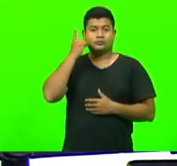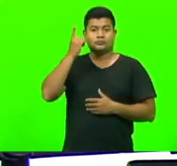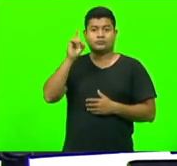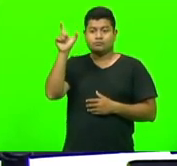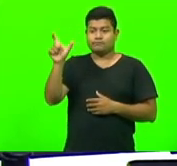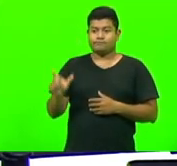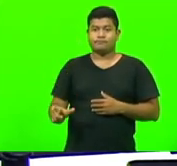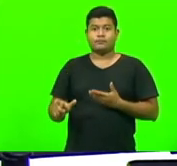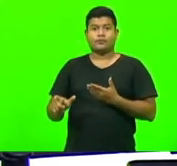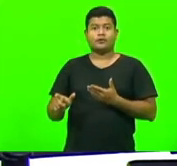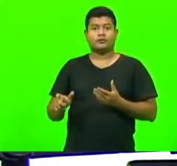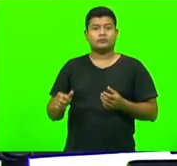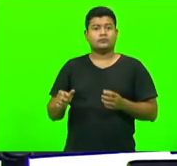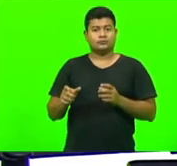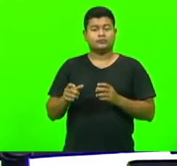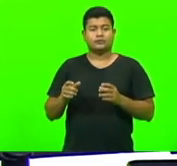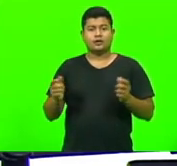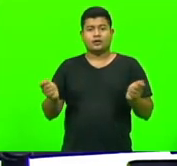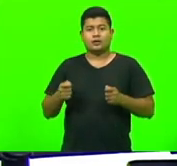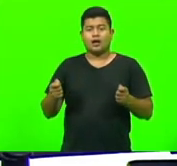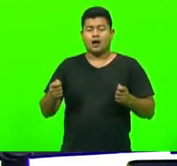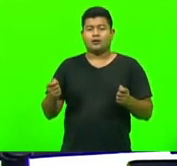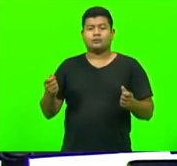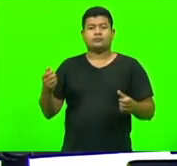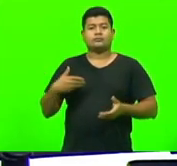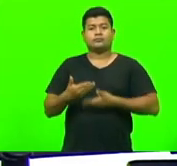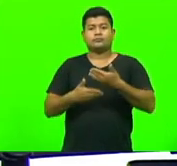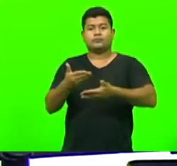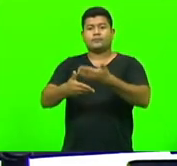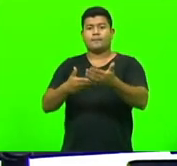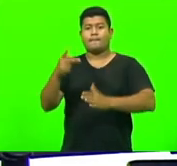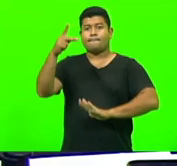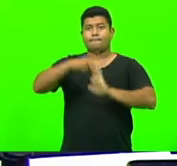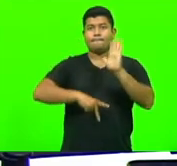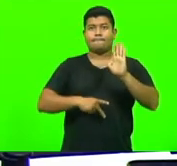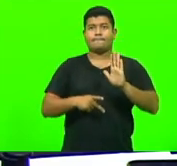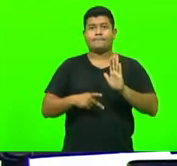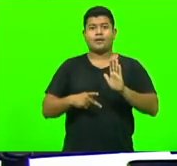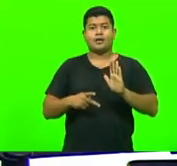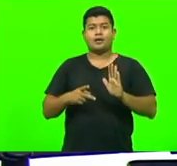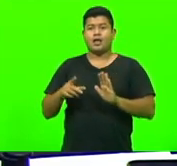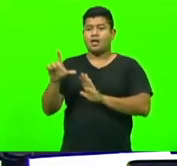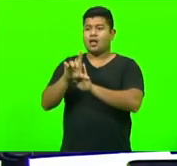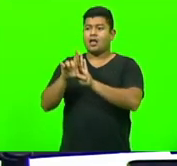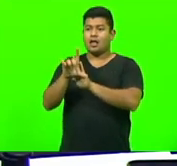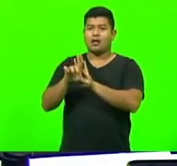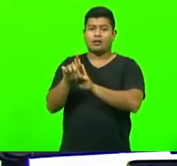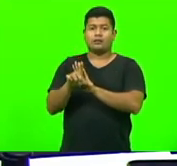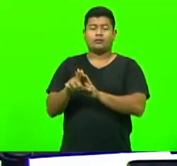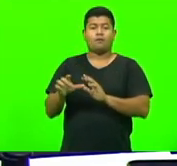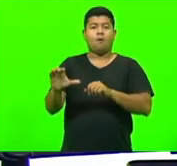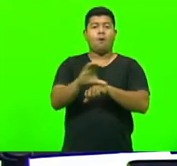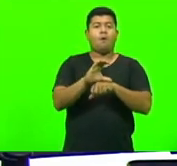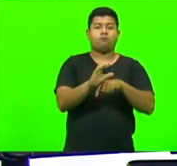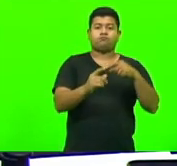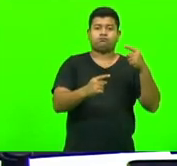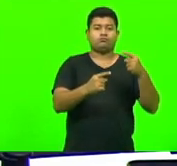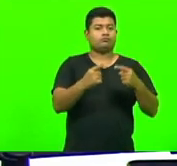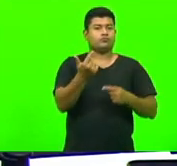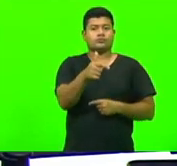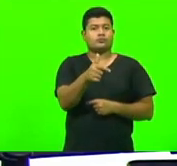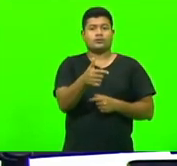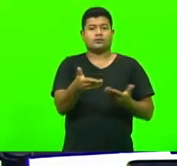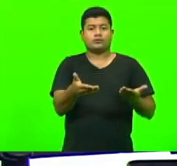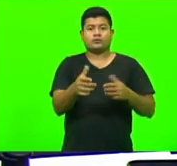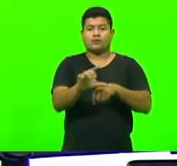possa tramitar o seu projeto, que não tem ilegalidade, não tem inconstitucionalidade, ele apenas